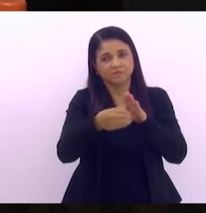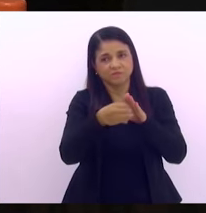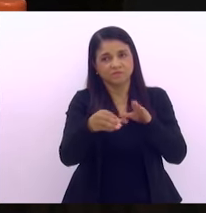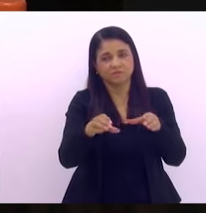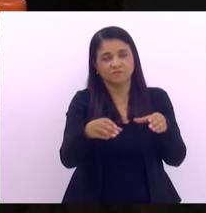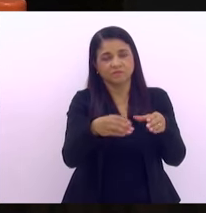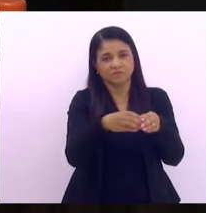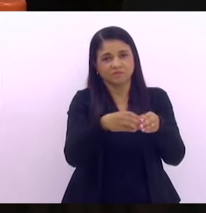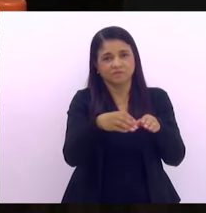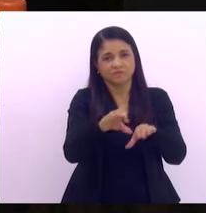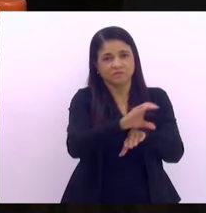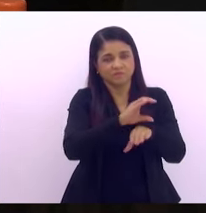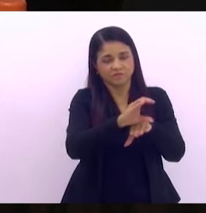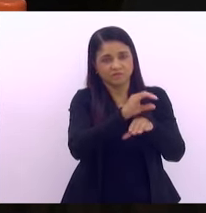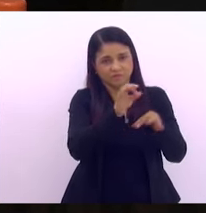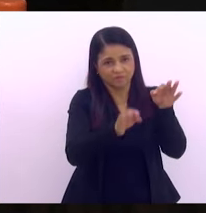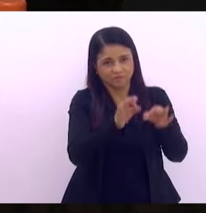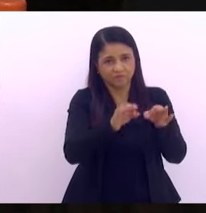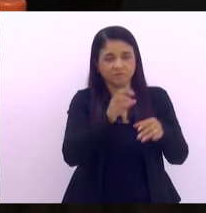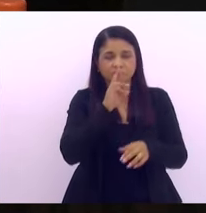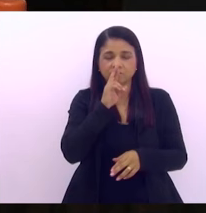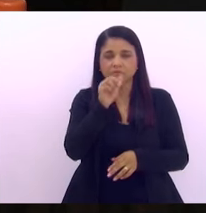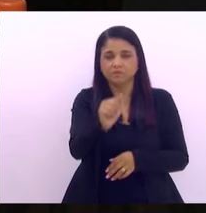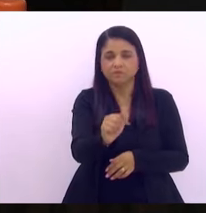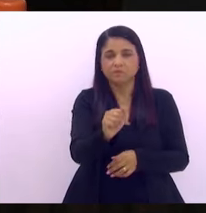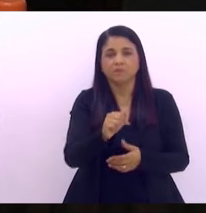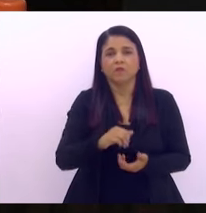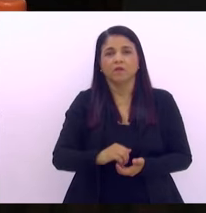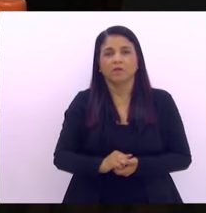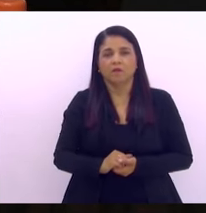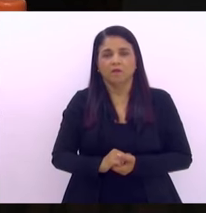Comissão de Constituição e Justiça, deputado Rodrigo Amorim.